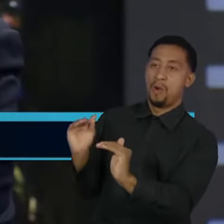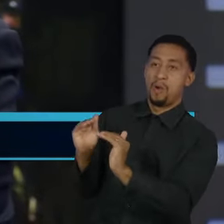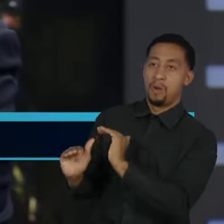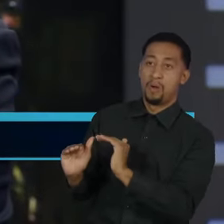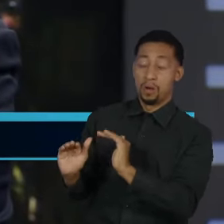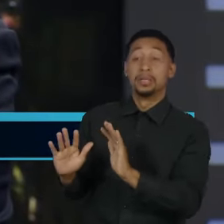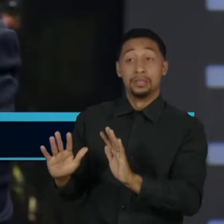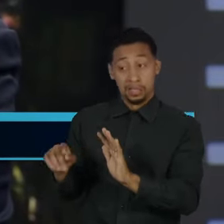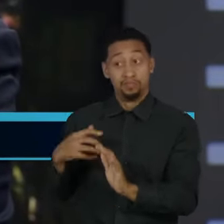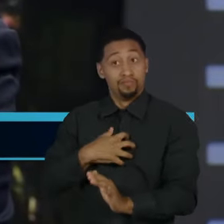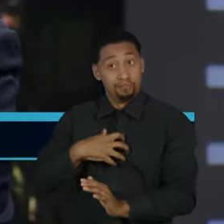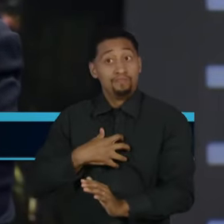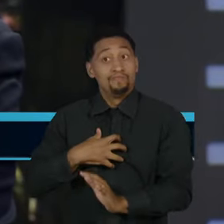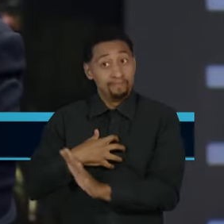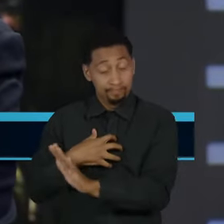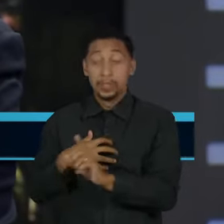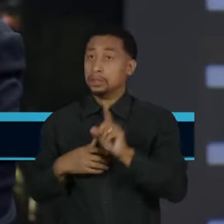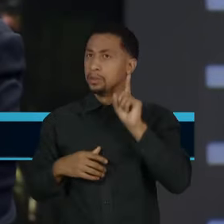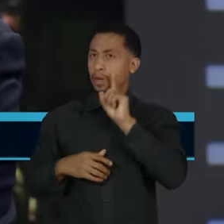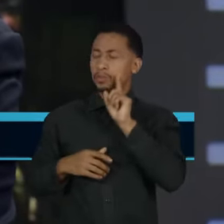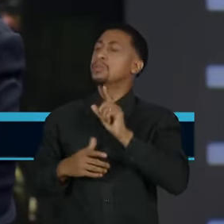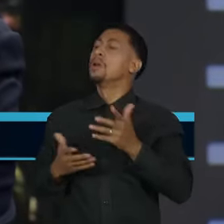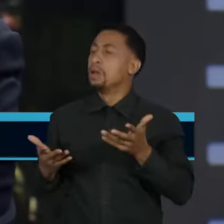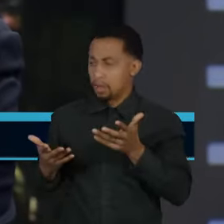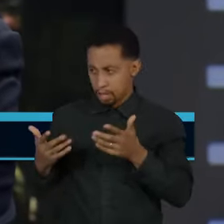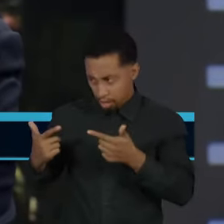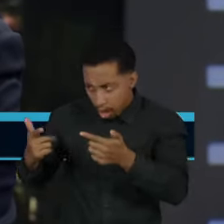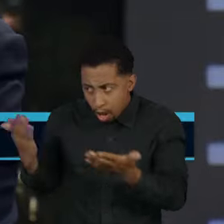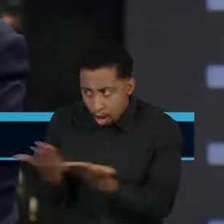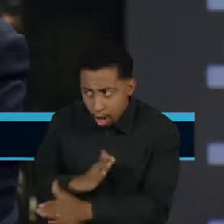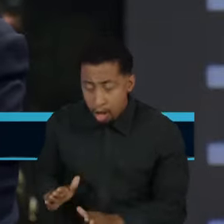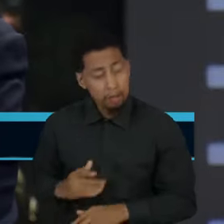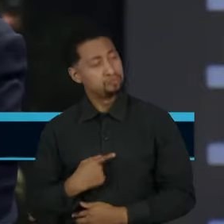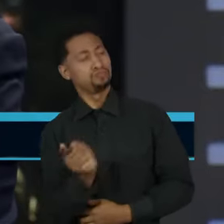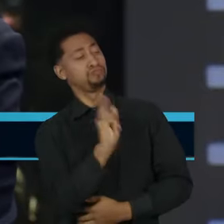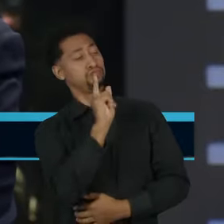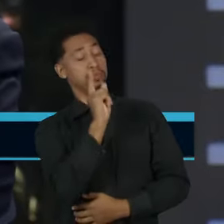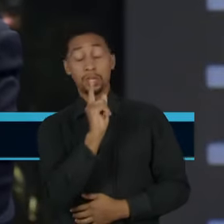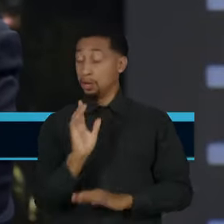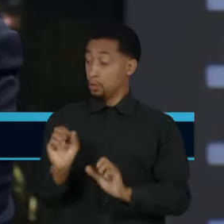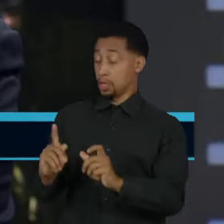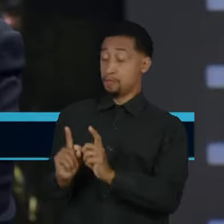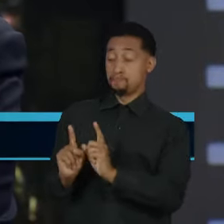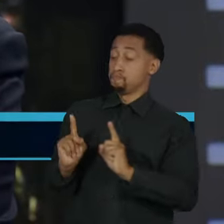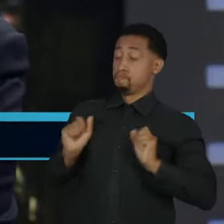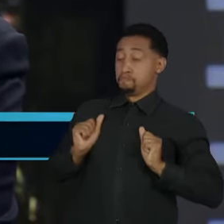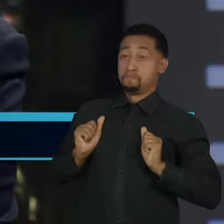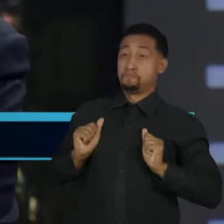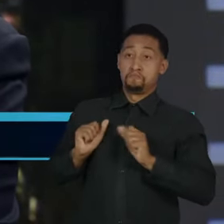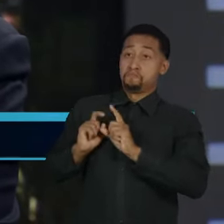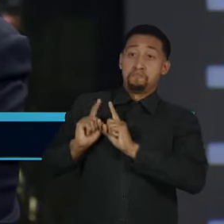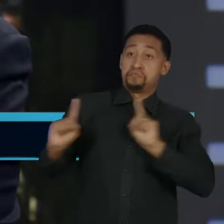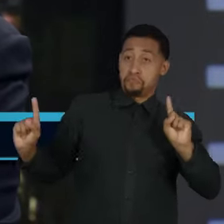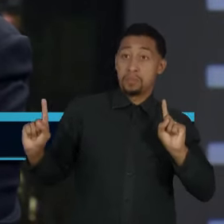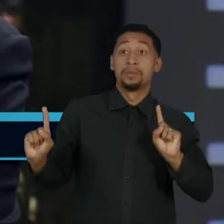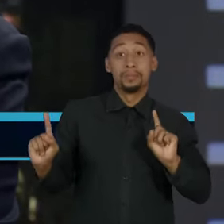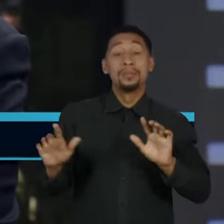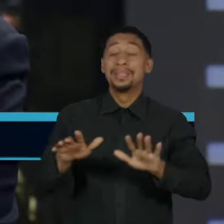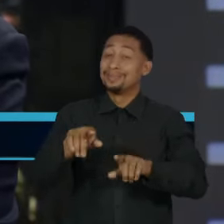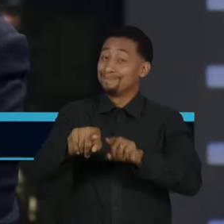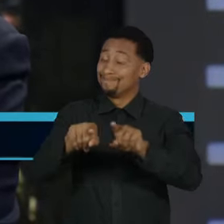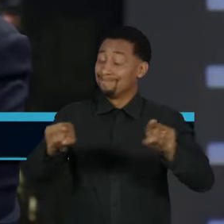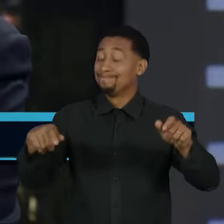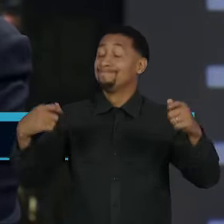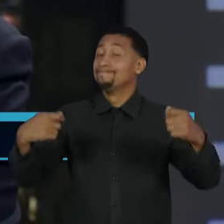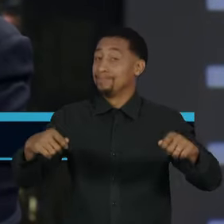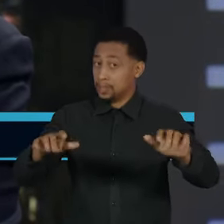como de fato aconteceu. Porque senão vai sofrer um isolamento cada vez maior. Porque o que as pessoas têm que entender é o seguinte: